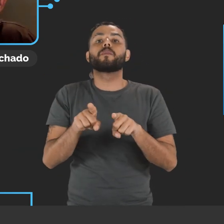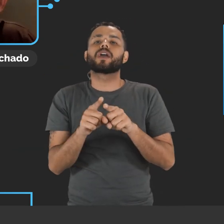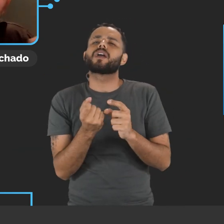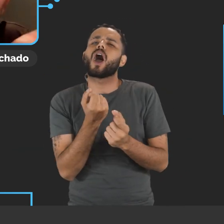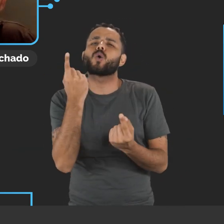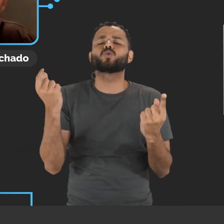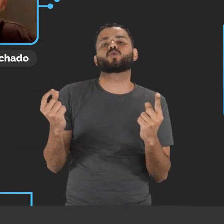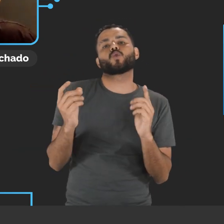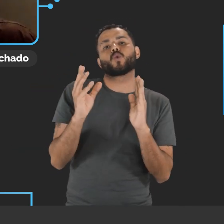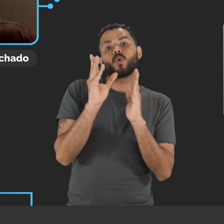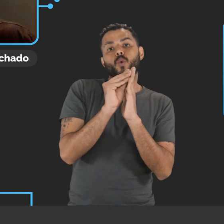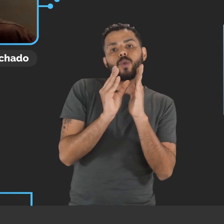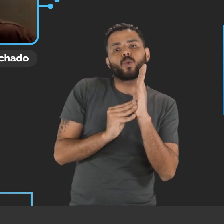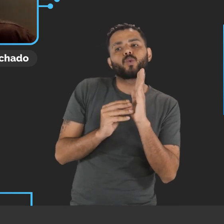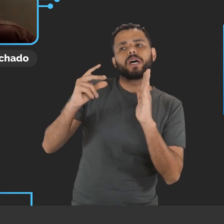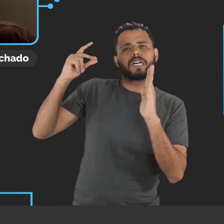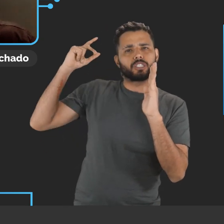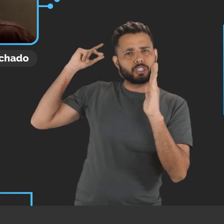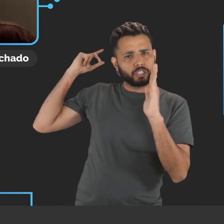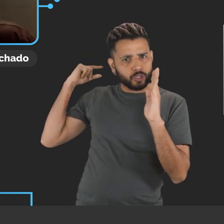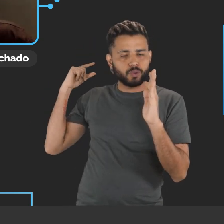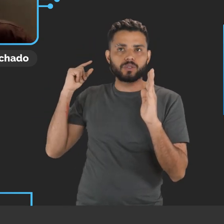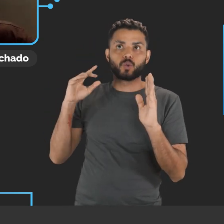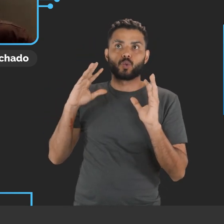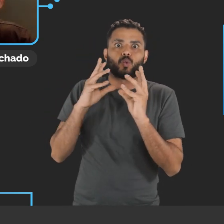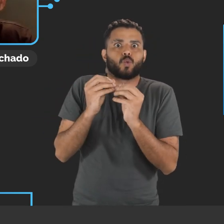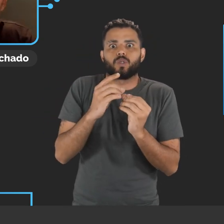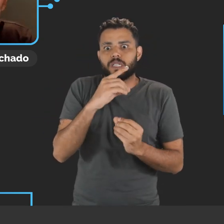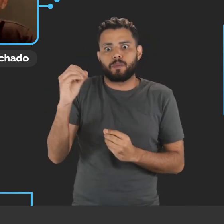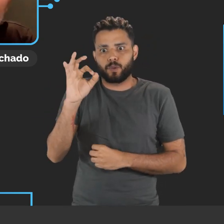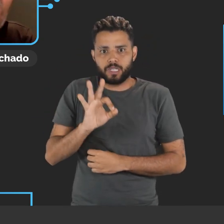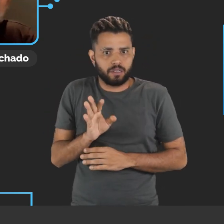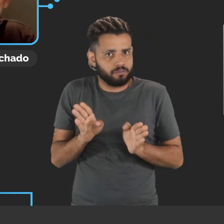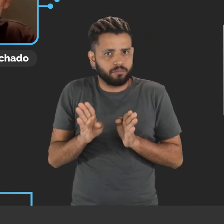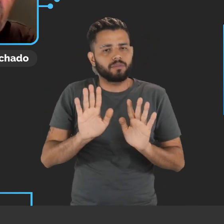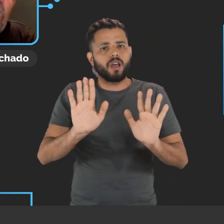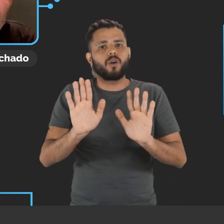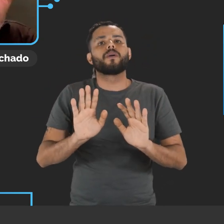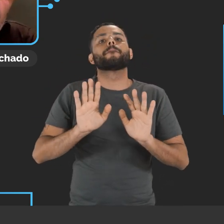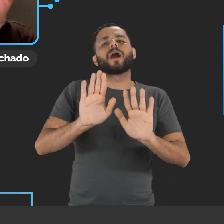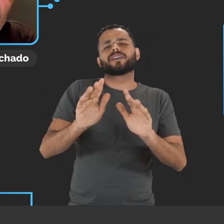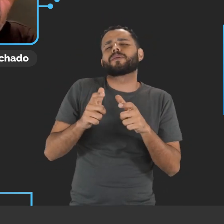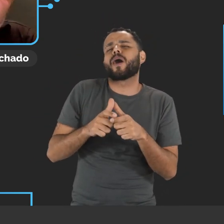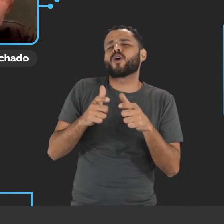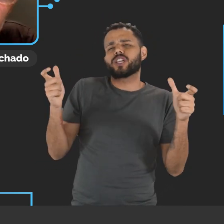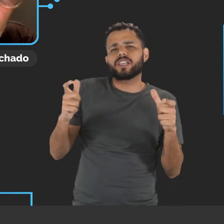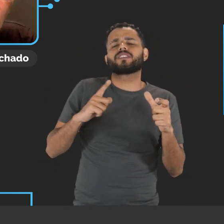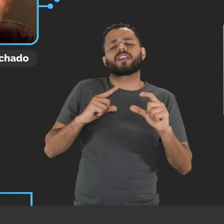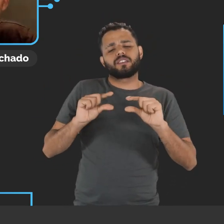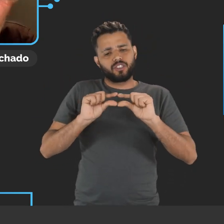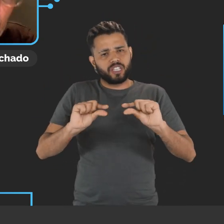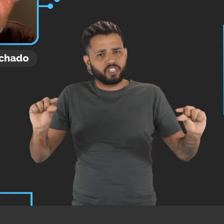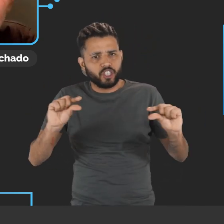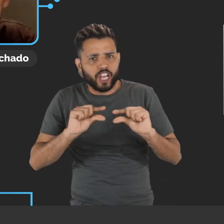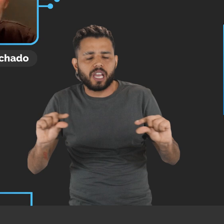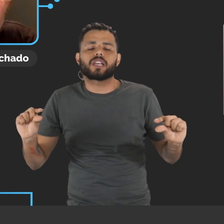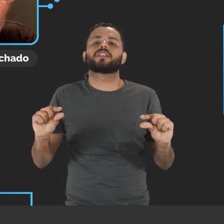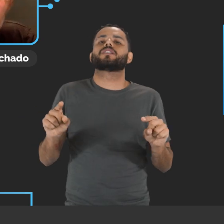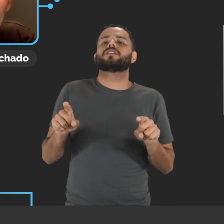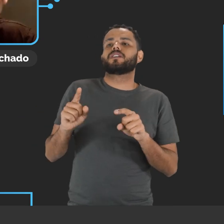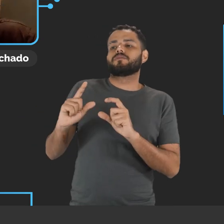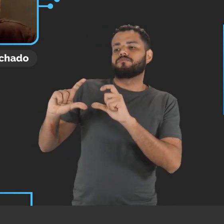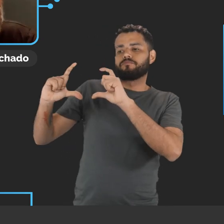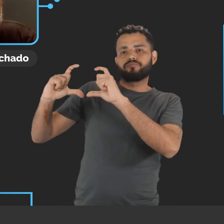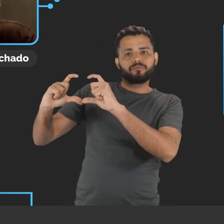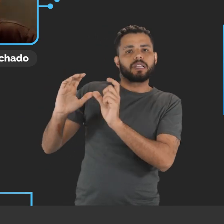Alguns conteúdos mais antigos não estão com toda a acessibilidade, é verdade, mas a maioria tem legenda em Libras, tem legenda, tem janela